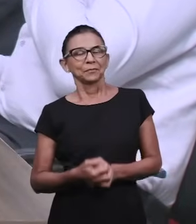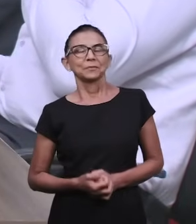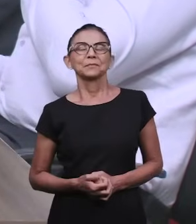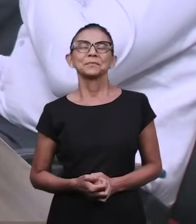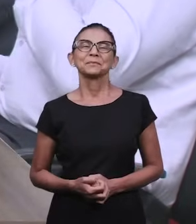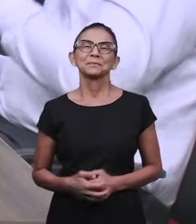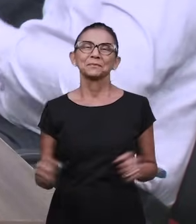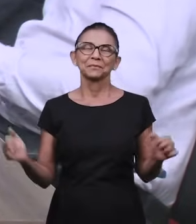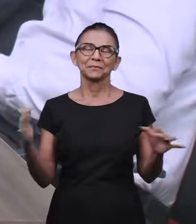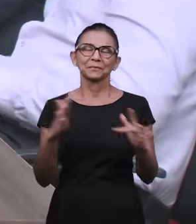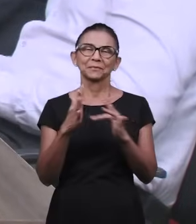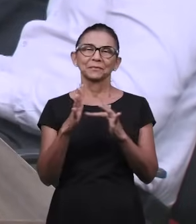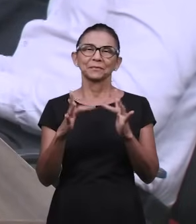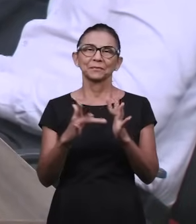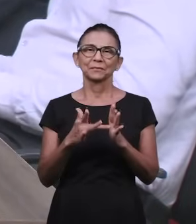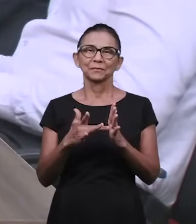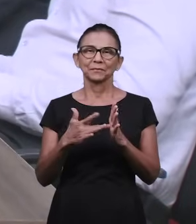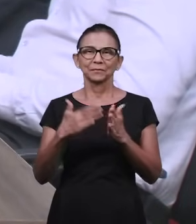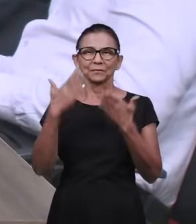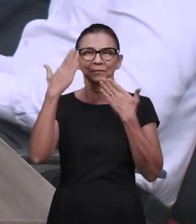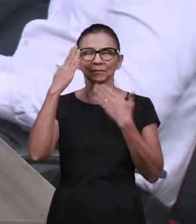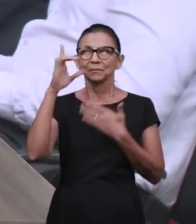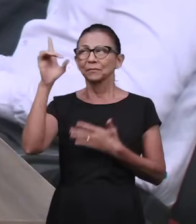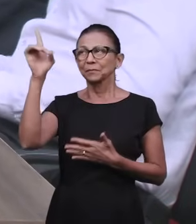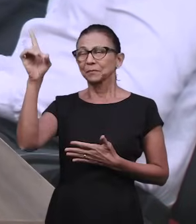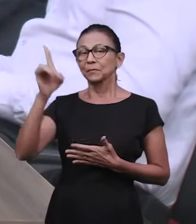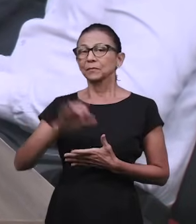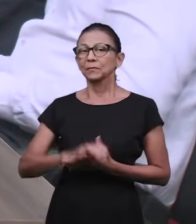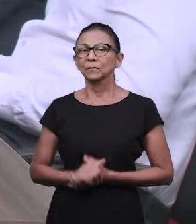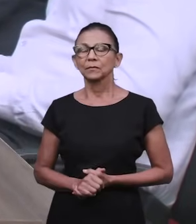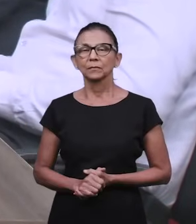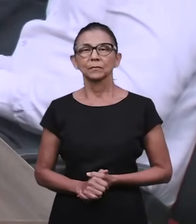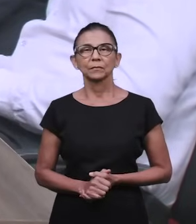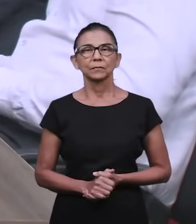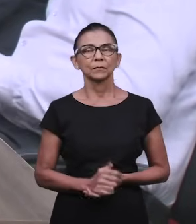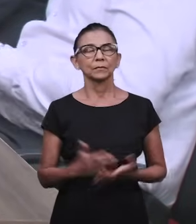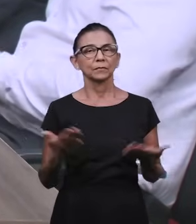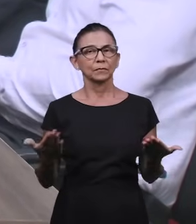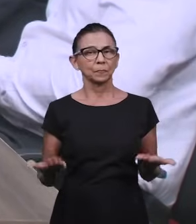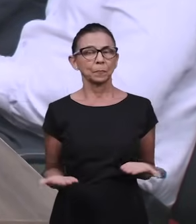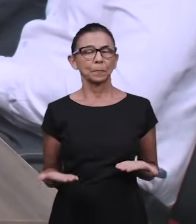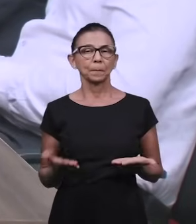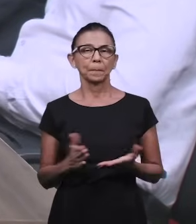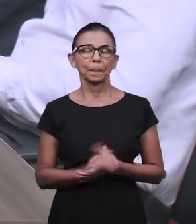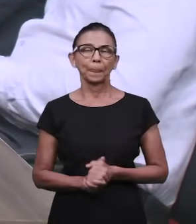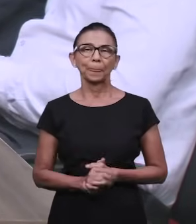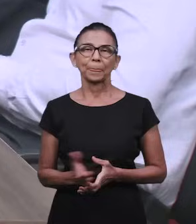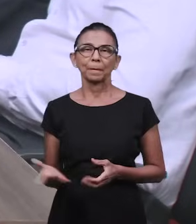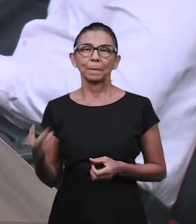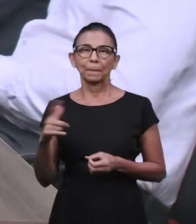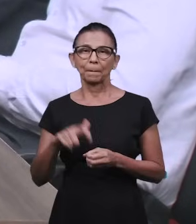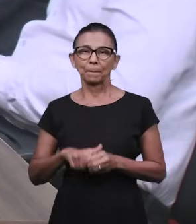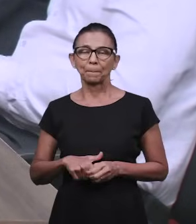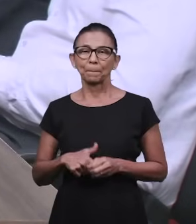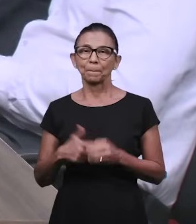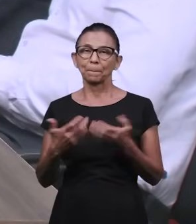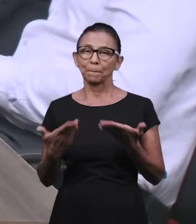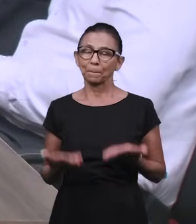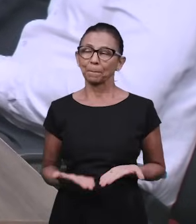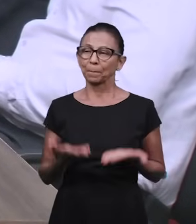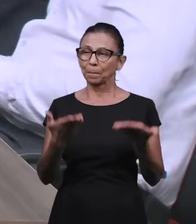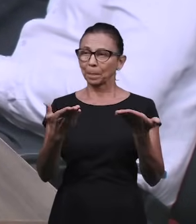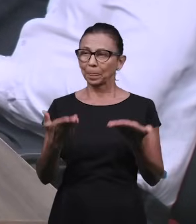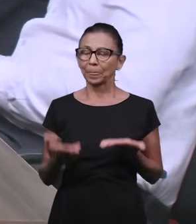Amém. Glória a Jesus, graças a Deus. Então, estamos aqui novamente, os nossos convidados, Tiago, a paz